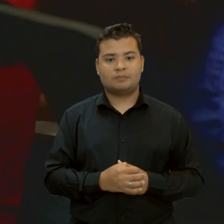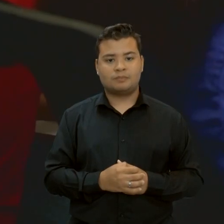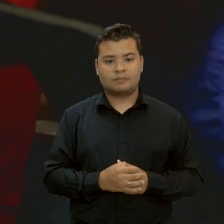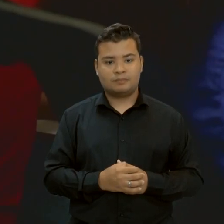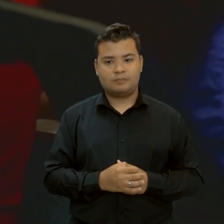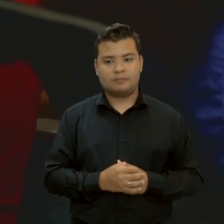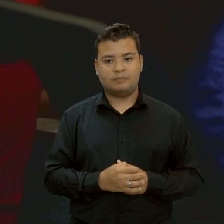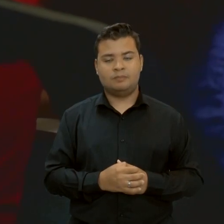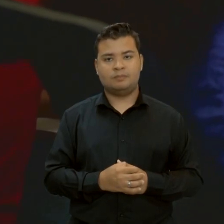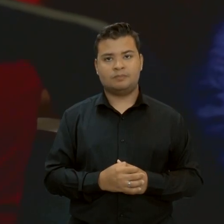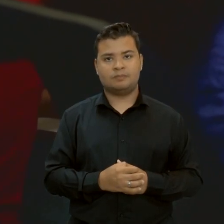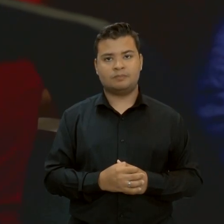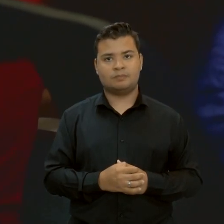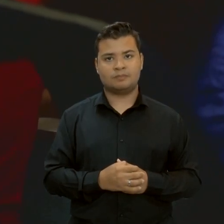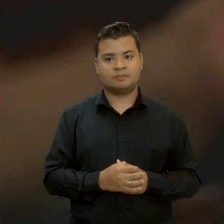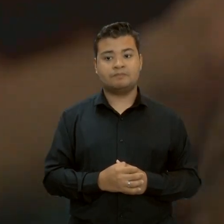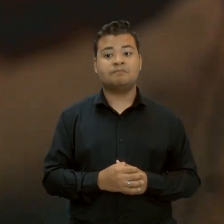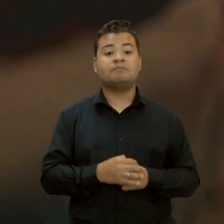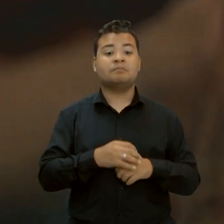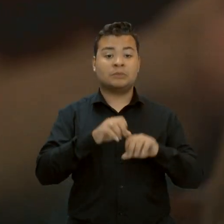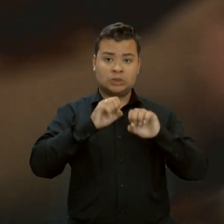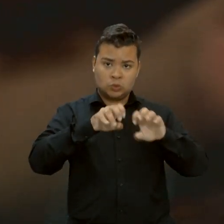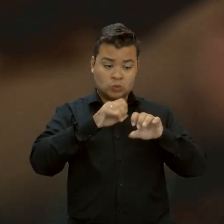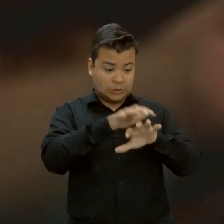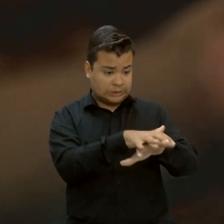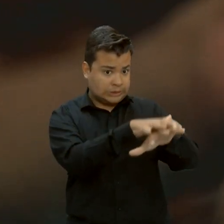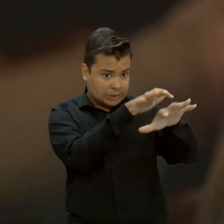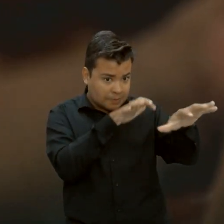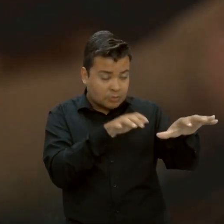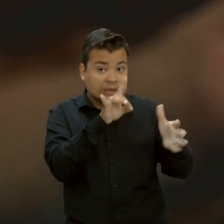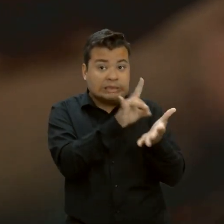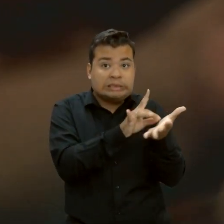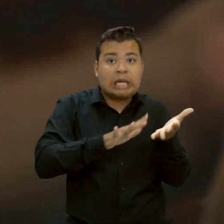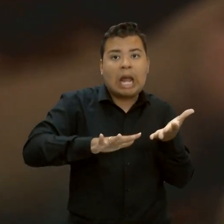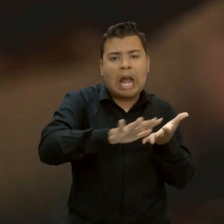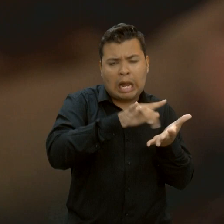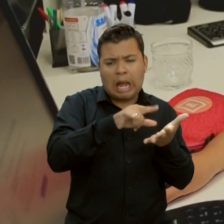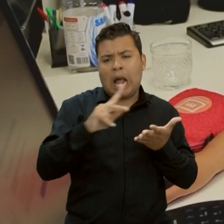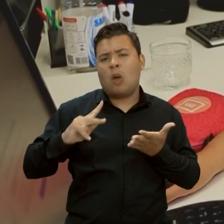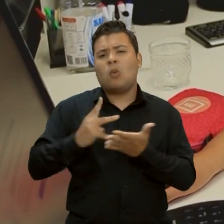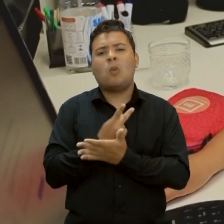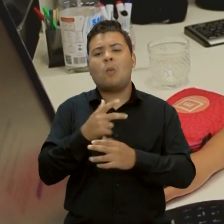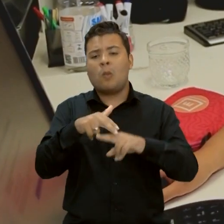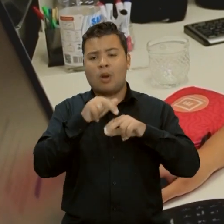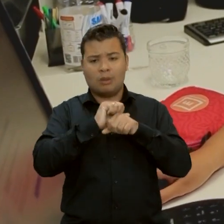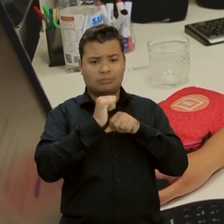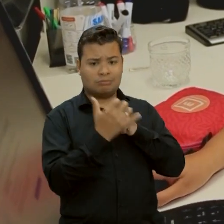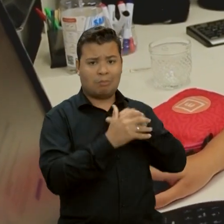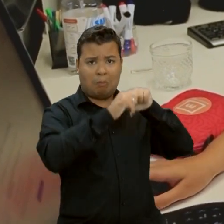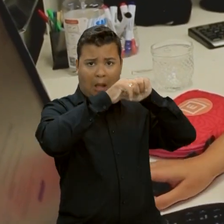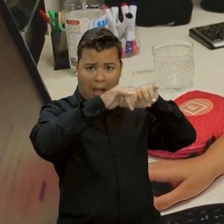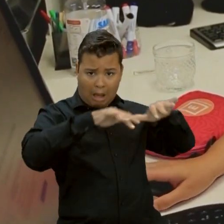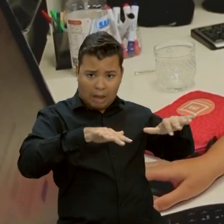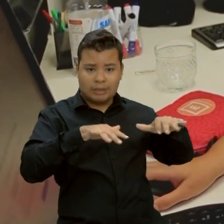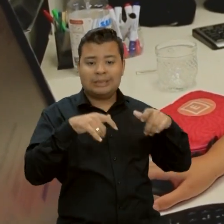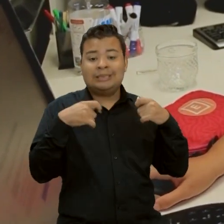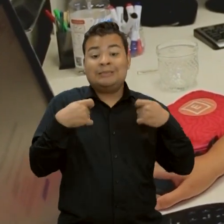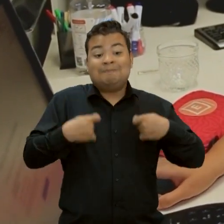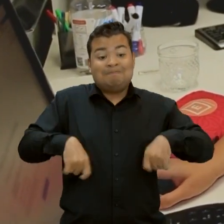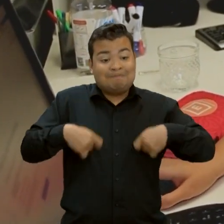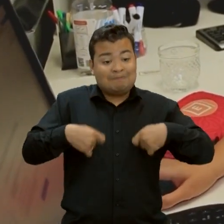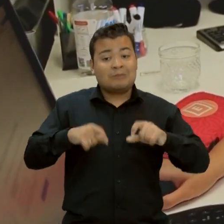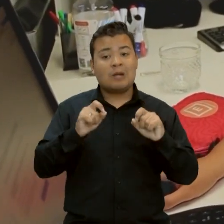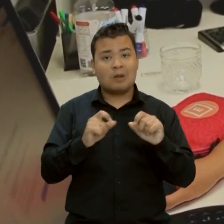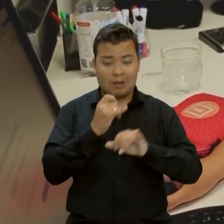a realidade do regime remoto da educação trazida pela pandemia exigiu certo O Domínio das